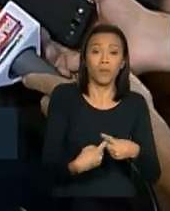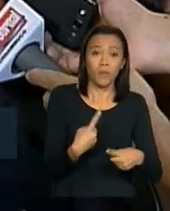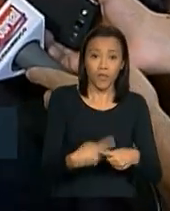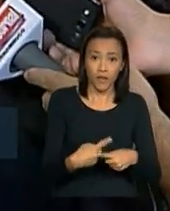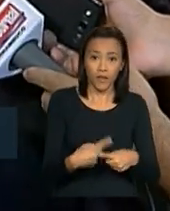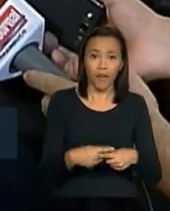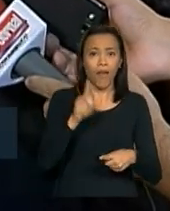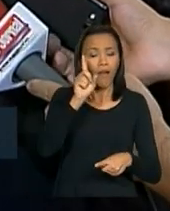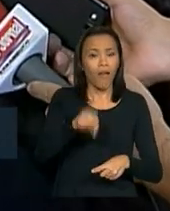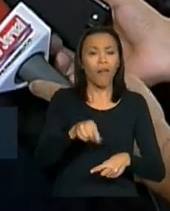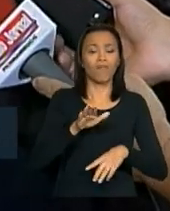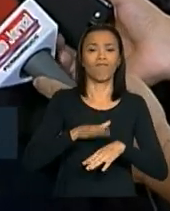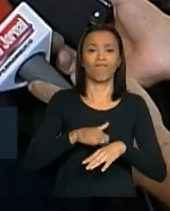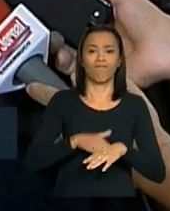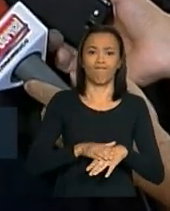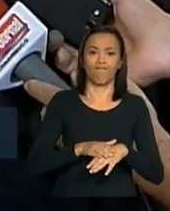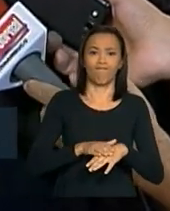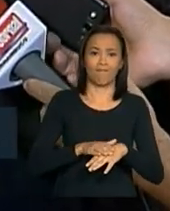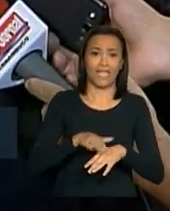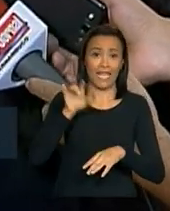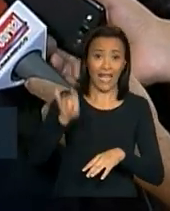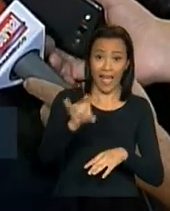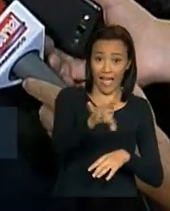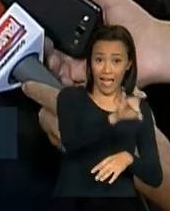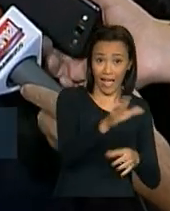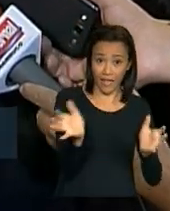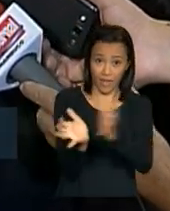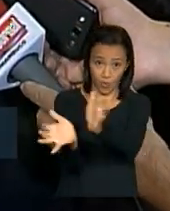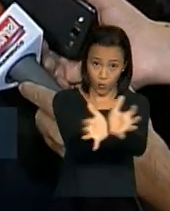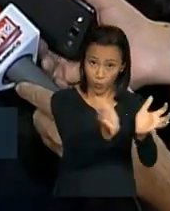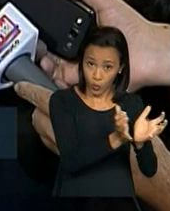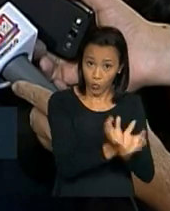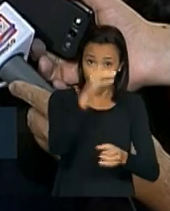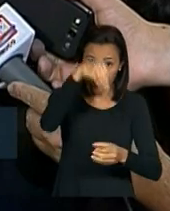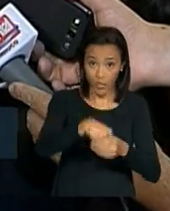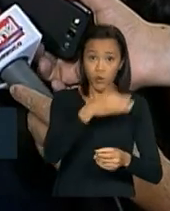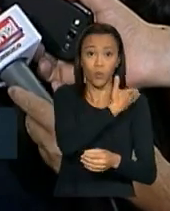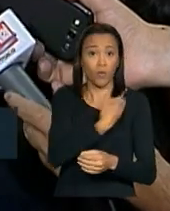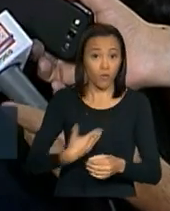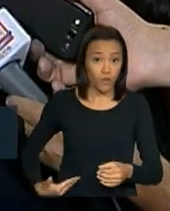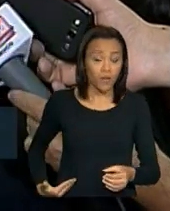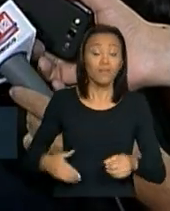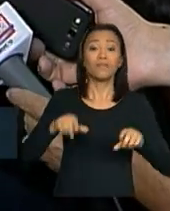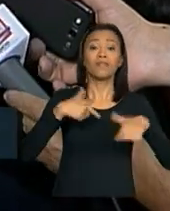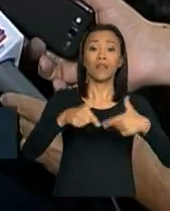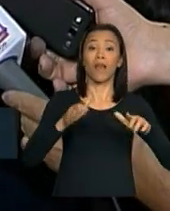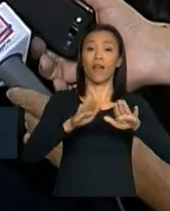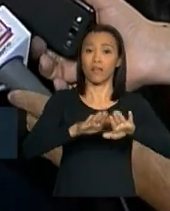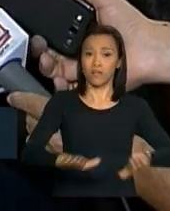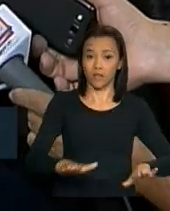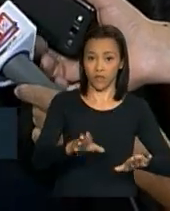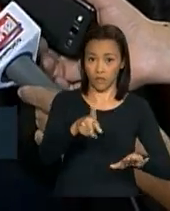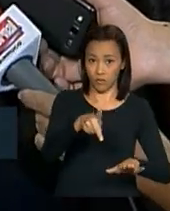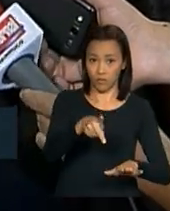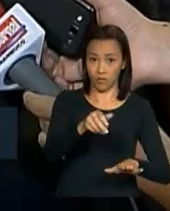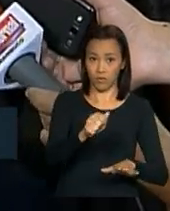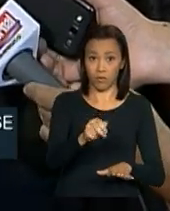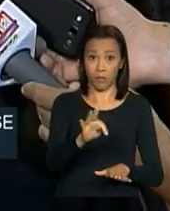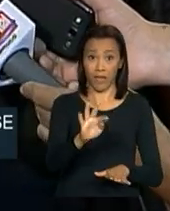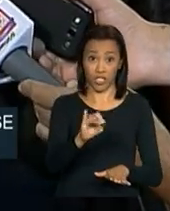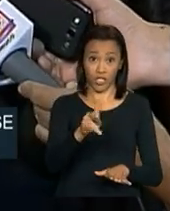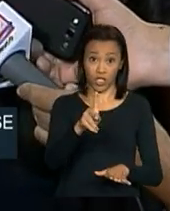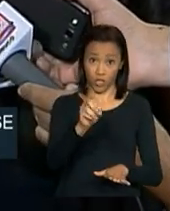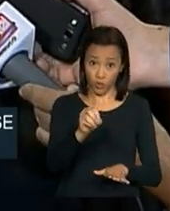é uma tarefa dos partidos que compõem a base aliada, trabalhar nesse sentido. Nós somos um